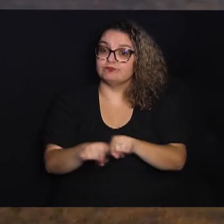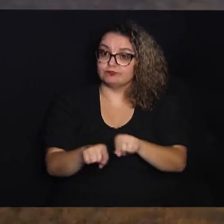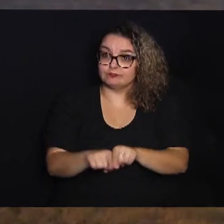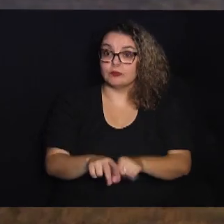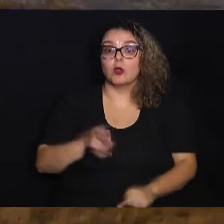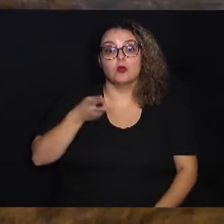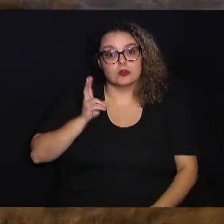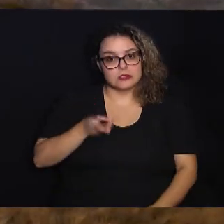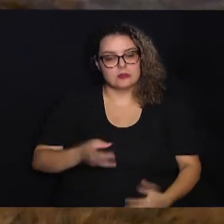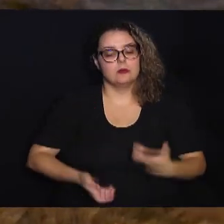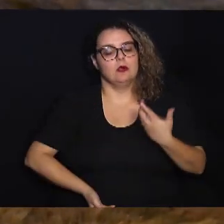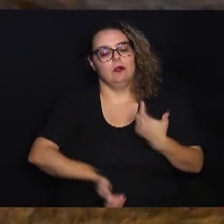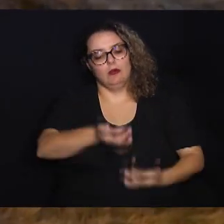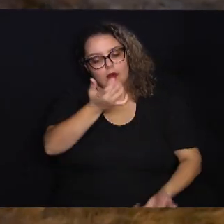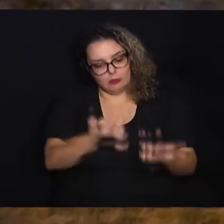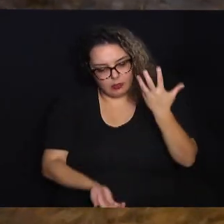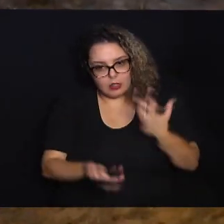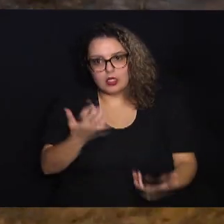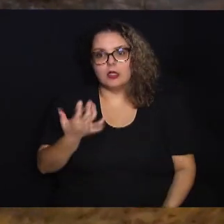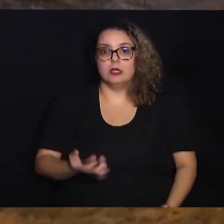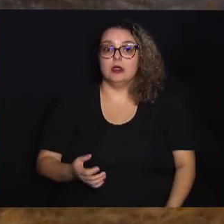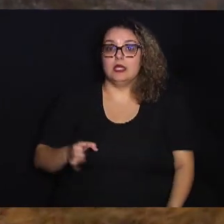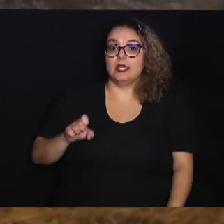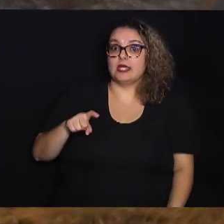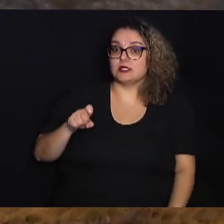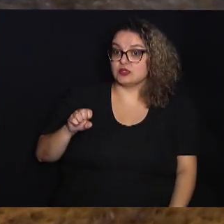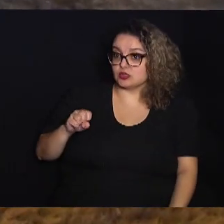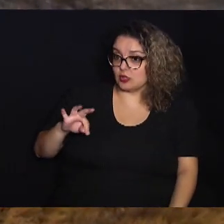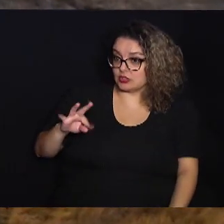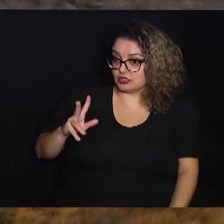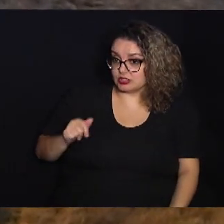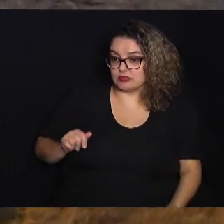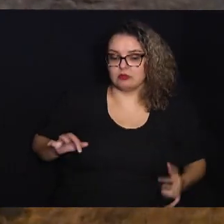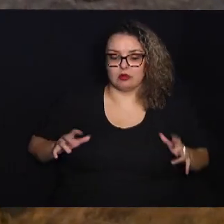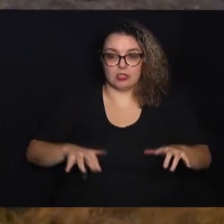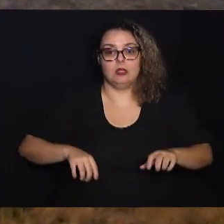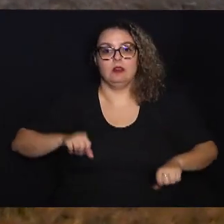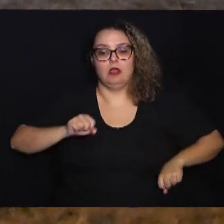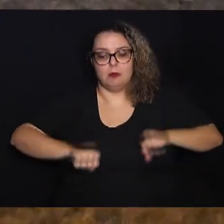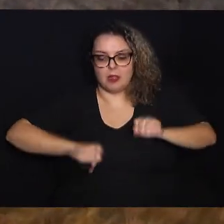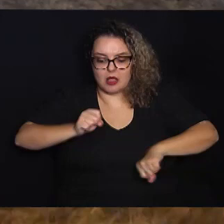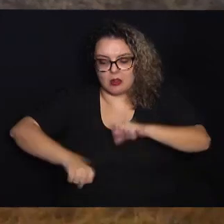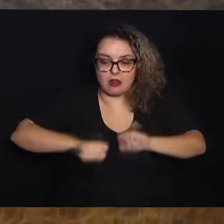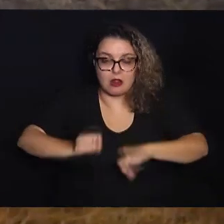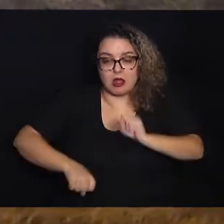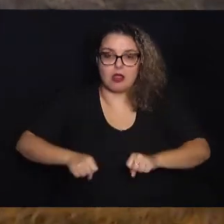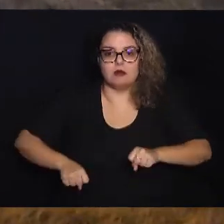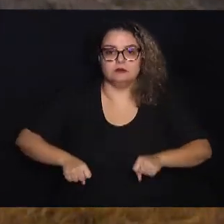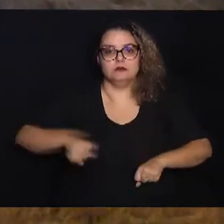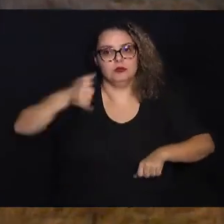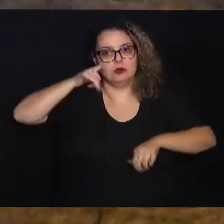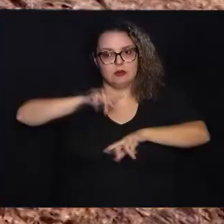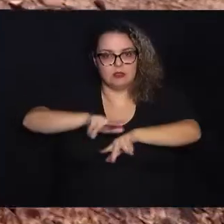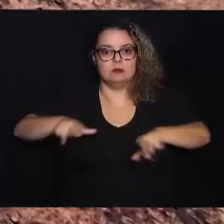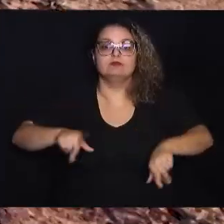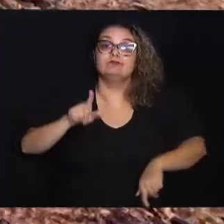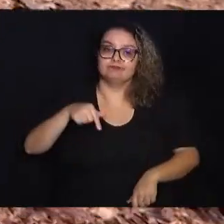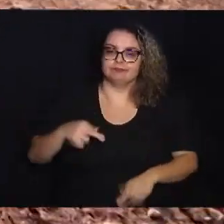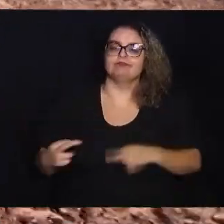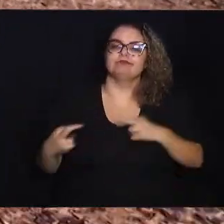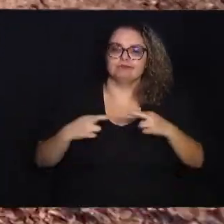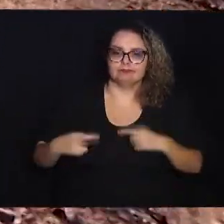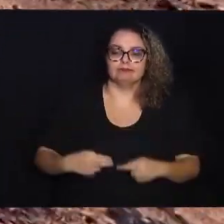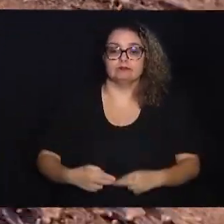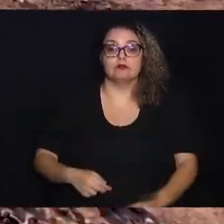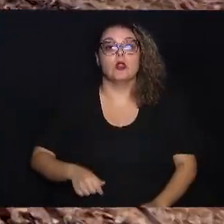disso, a frequência das queimadas, invasão por espécies exóticas e o pisoteio por rebanhos são considerados. O mês de